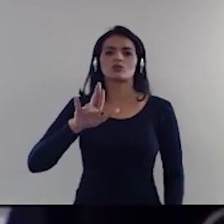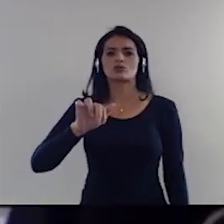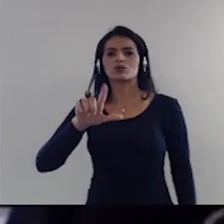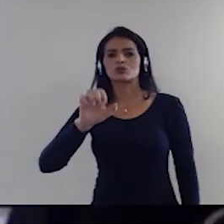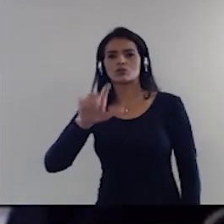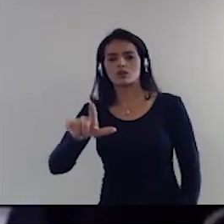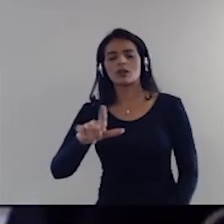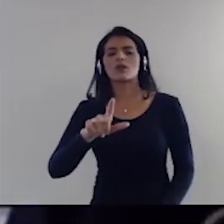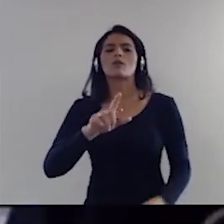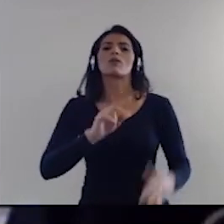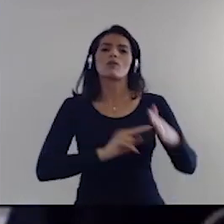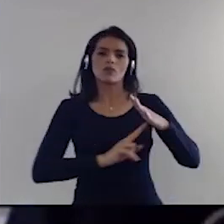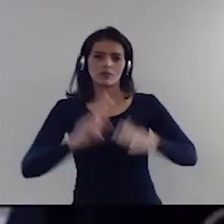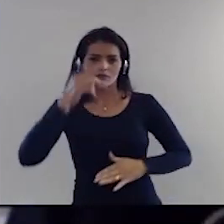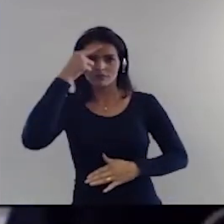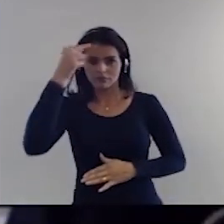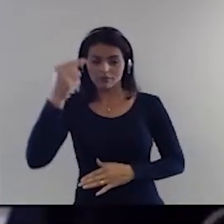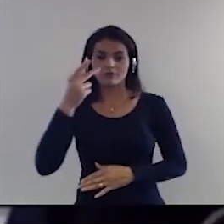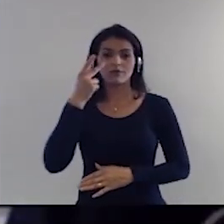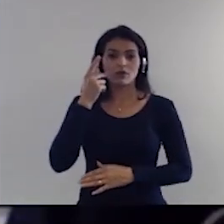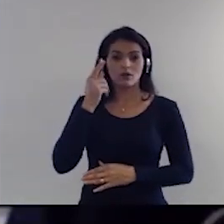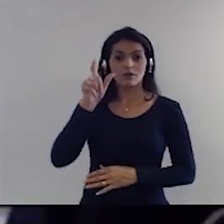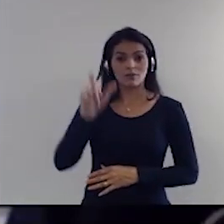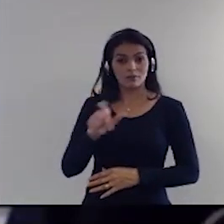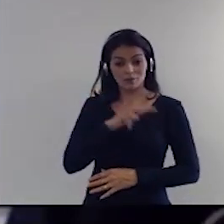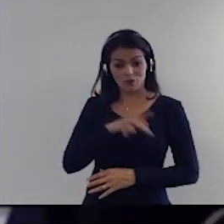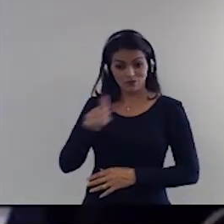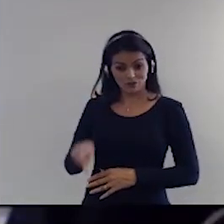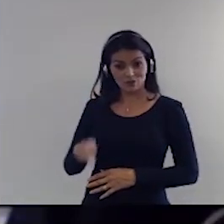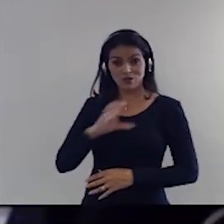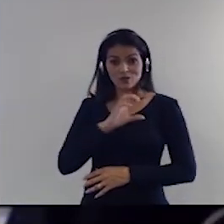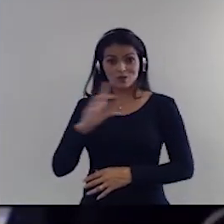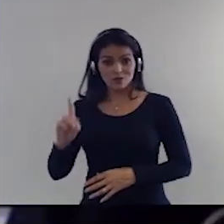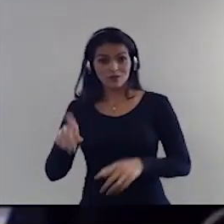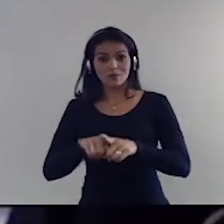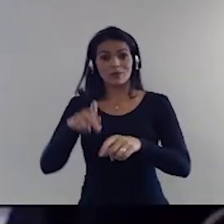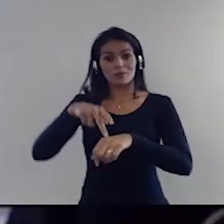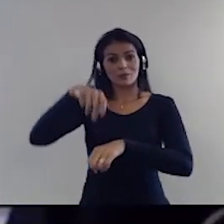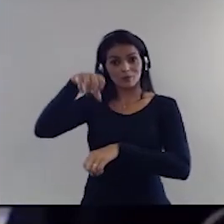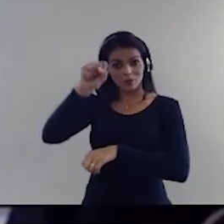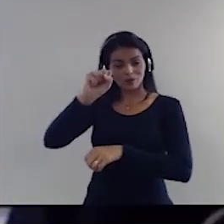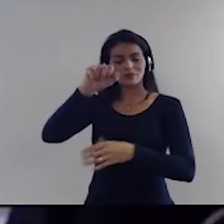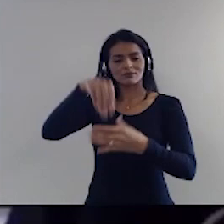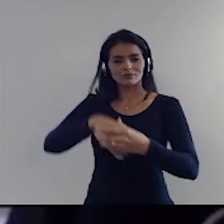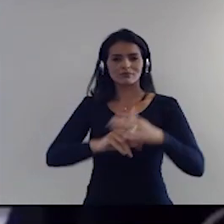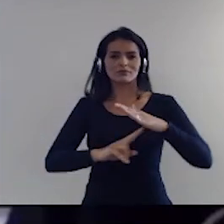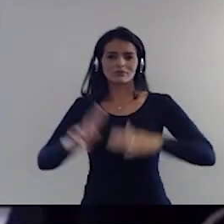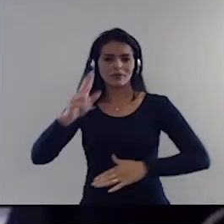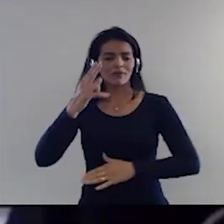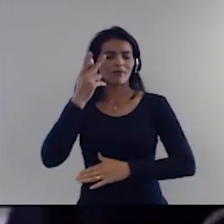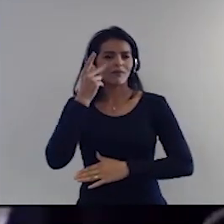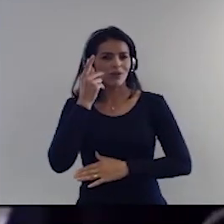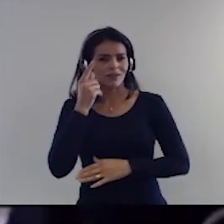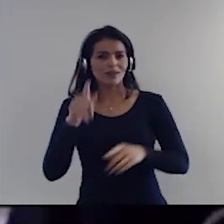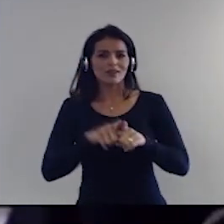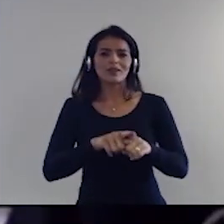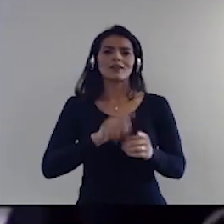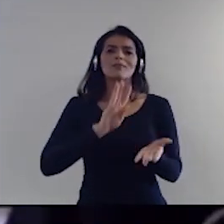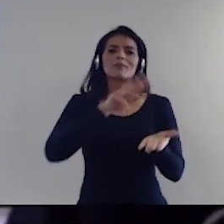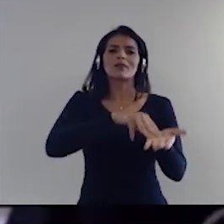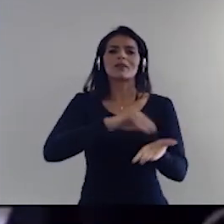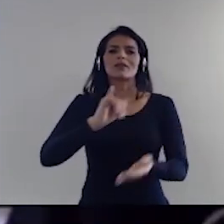pela Universidade de Fortaleza, professora e coordenadora da pós-graduação da Universidade de Fortaleza e membro do